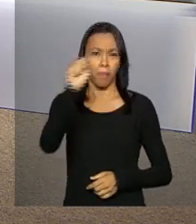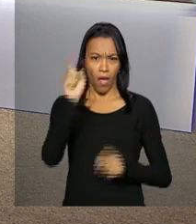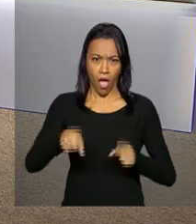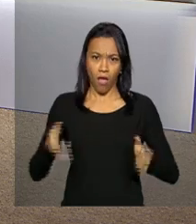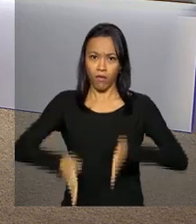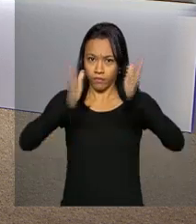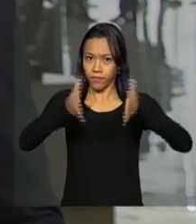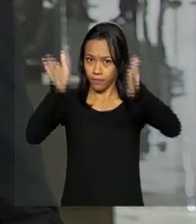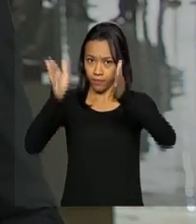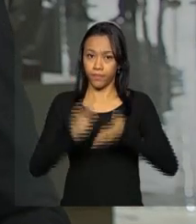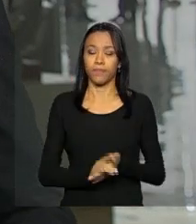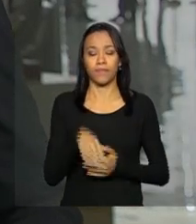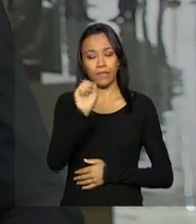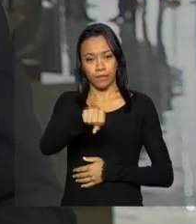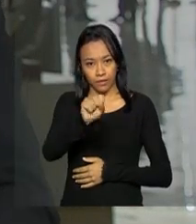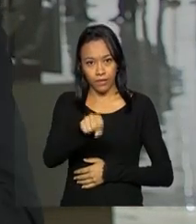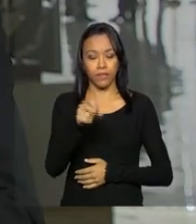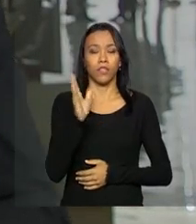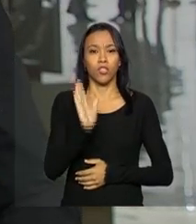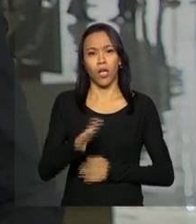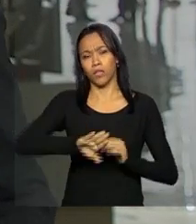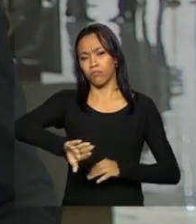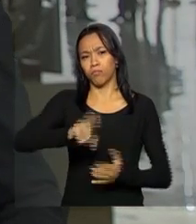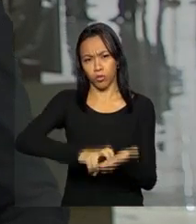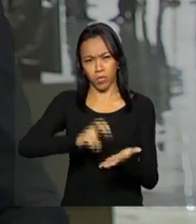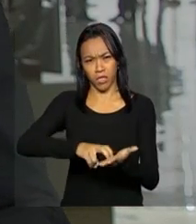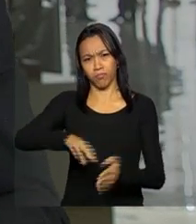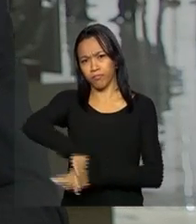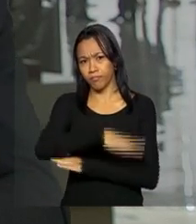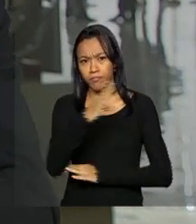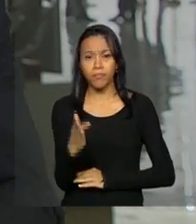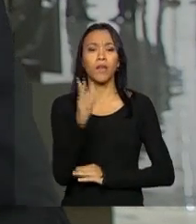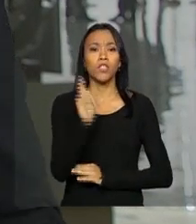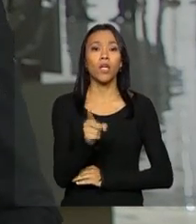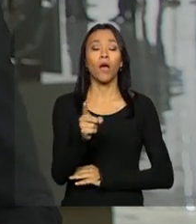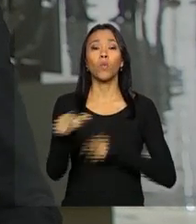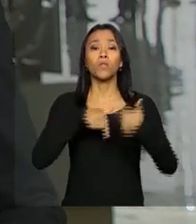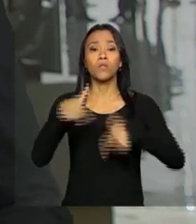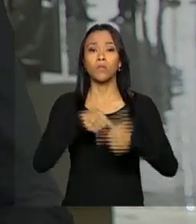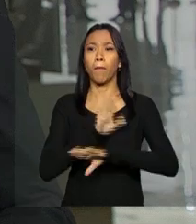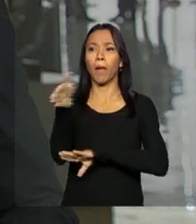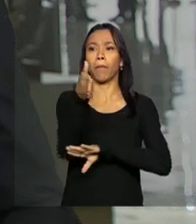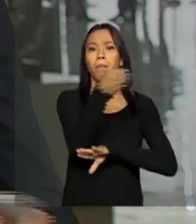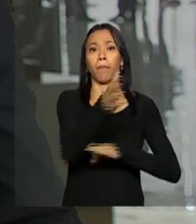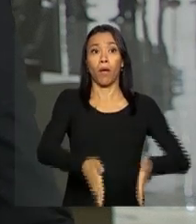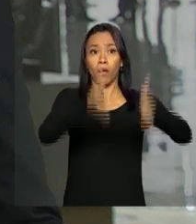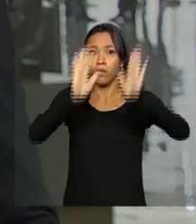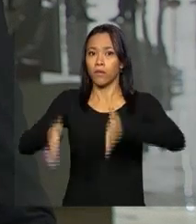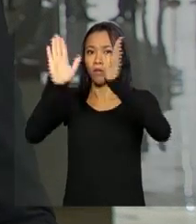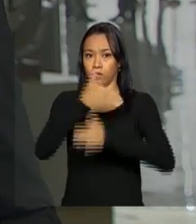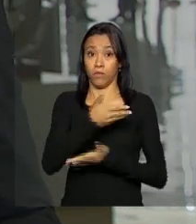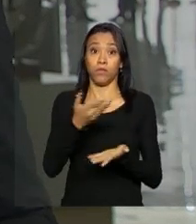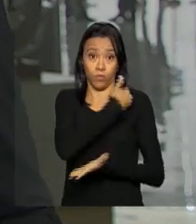isso isso mesmo Dani o governo realizou durante a manhã uma ação no nos prédios públicos Federais em busca de focos